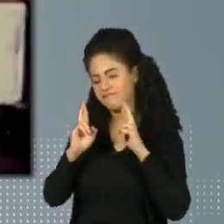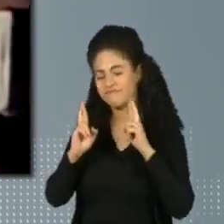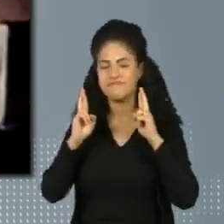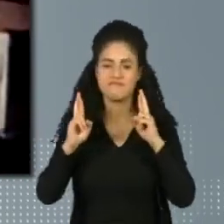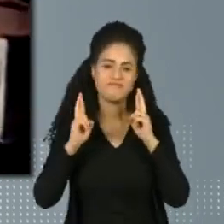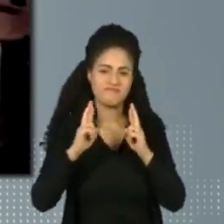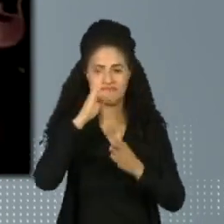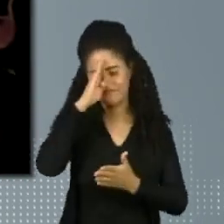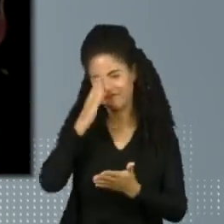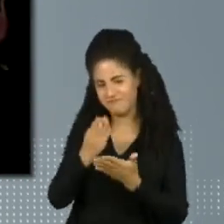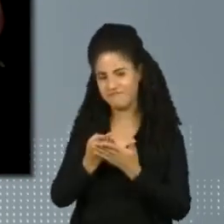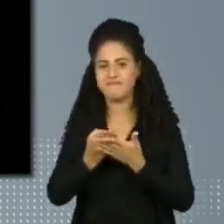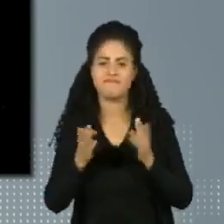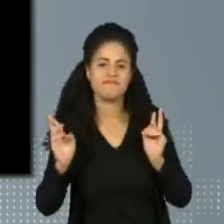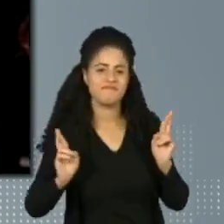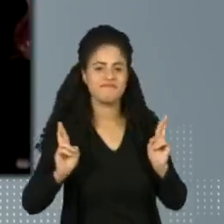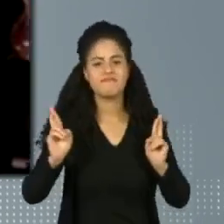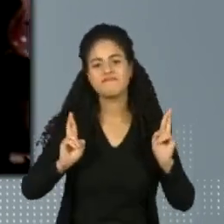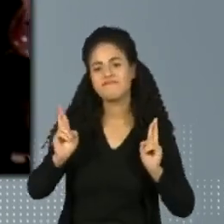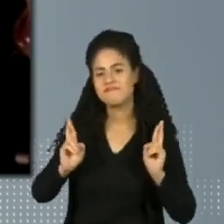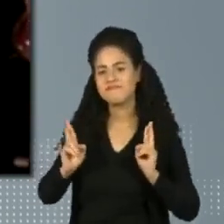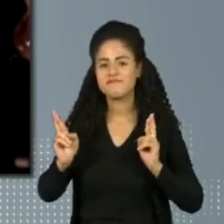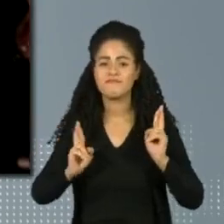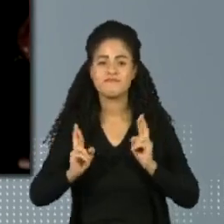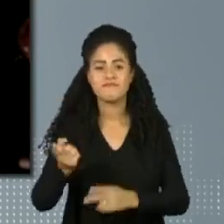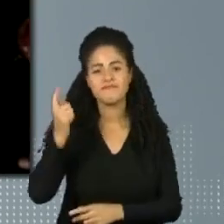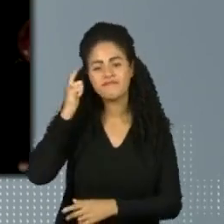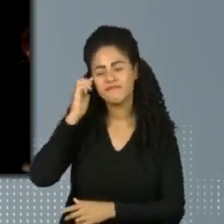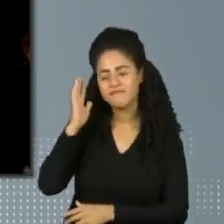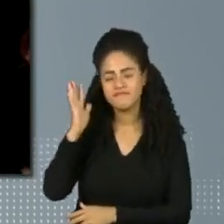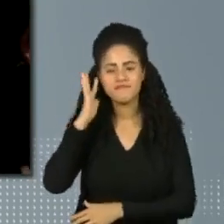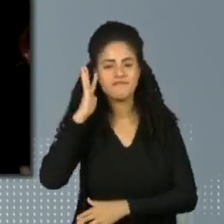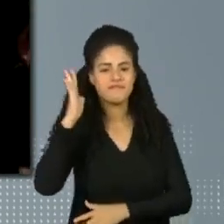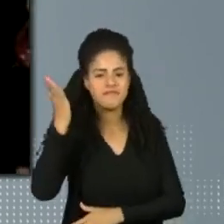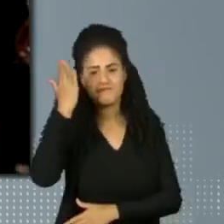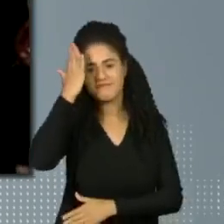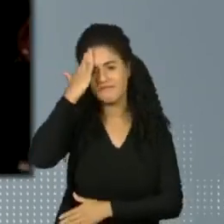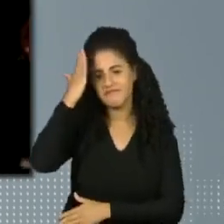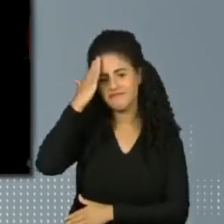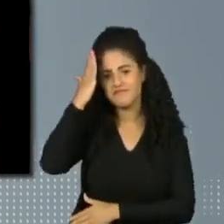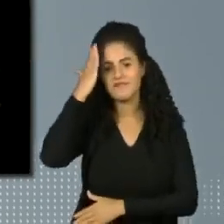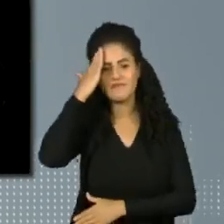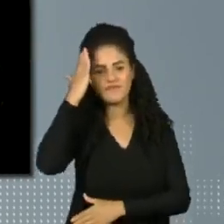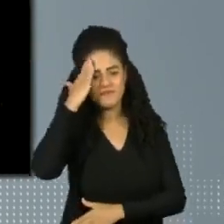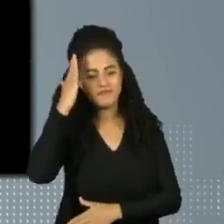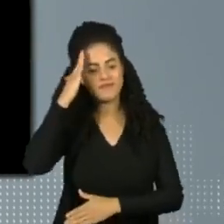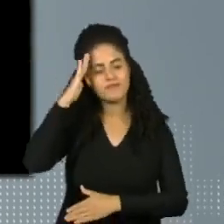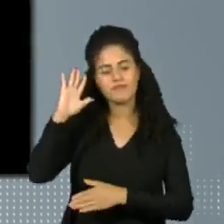Artista.